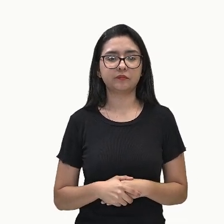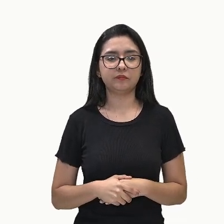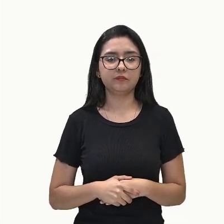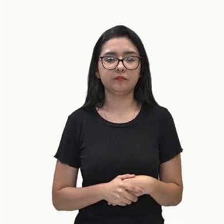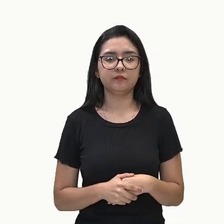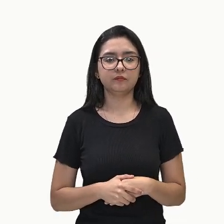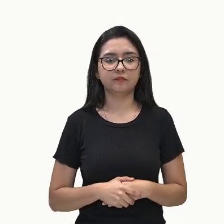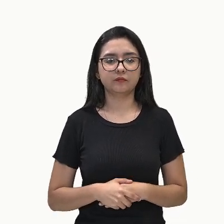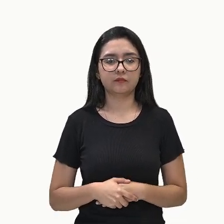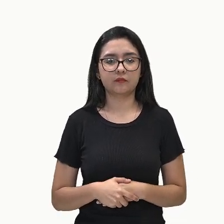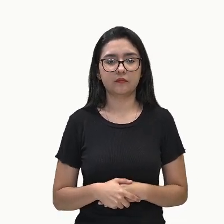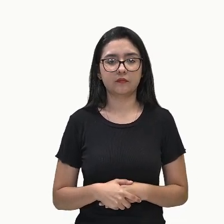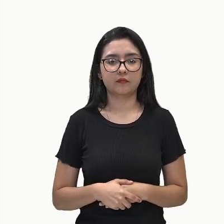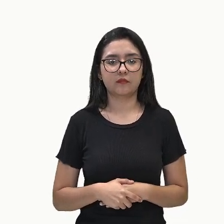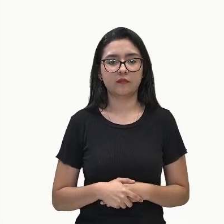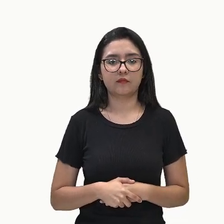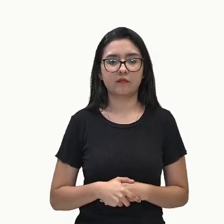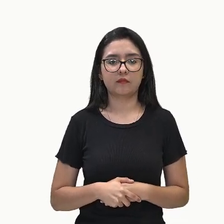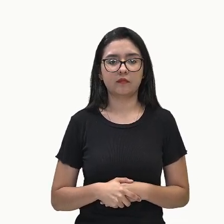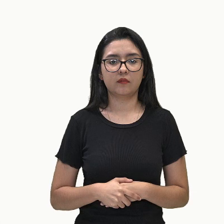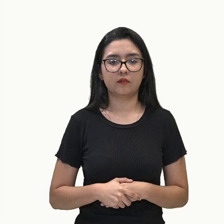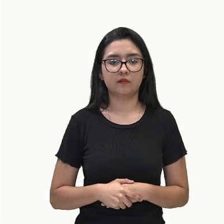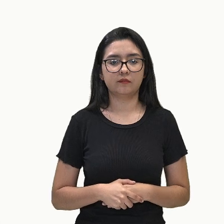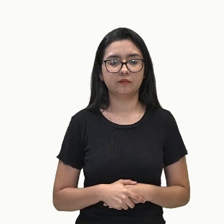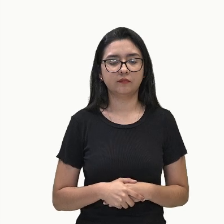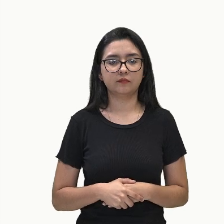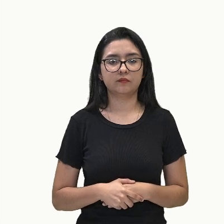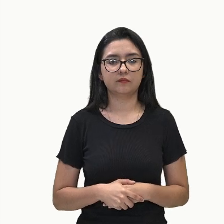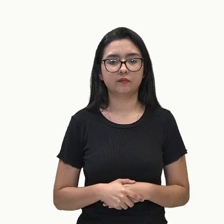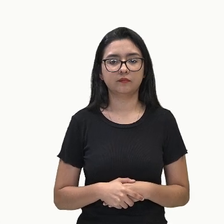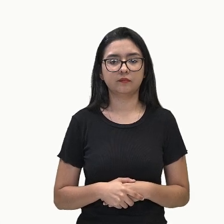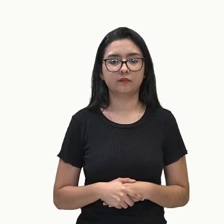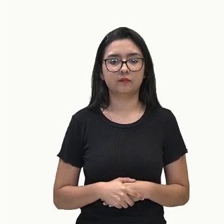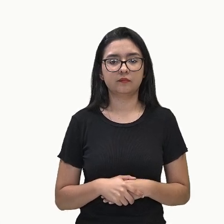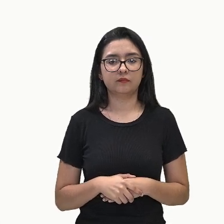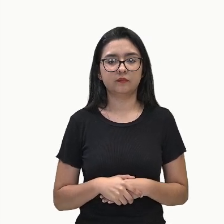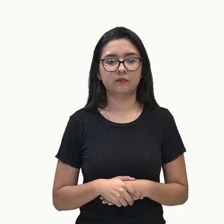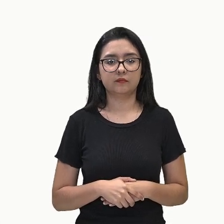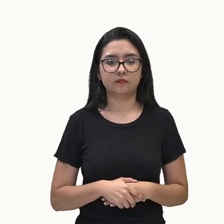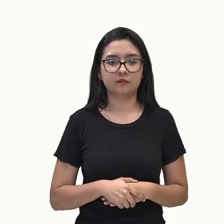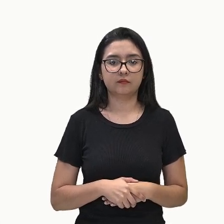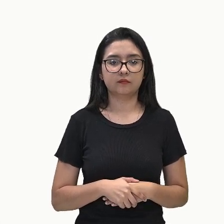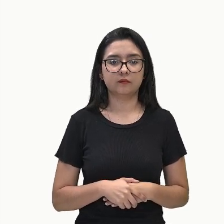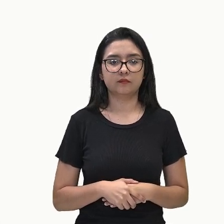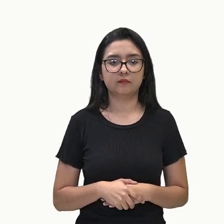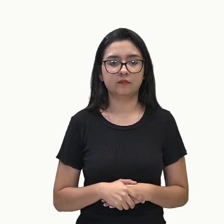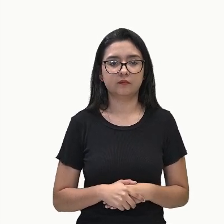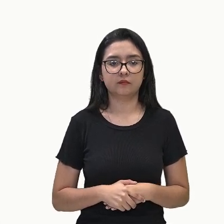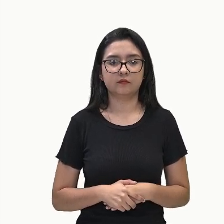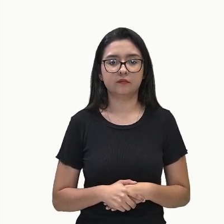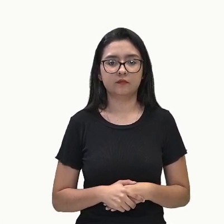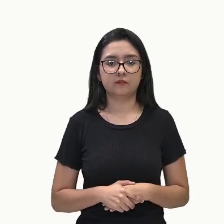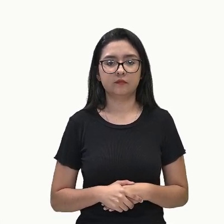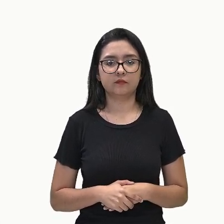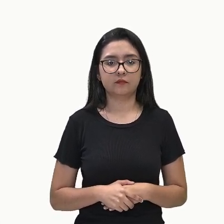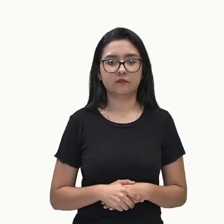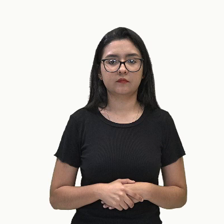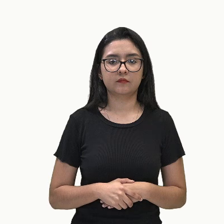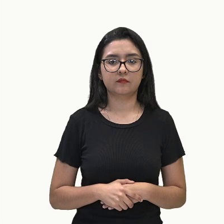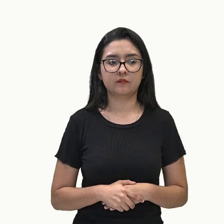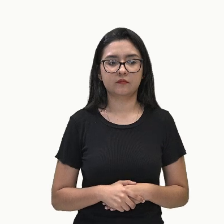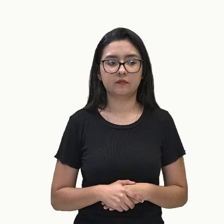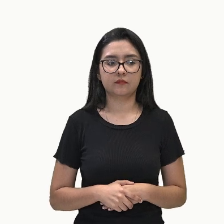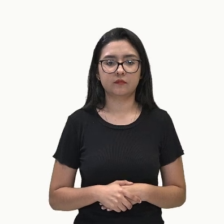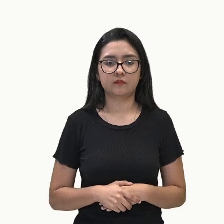cujo movimento está limitado por uma lesão, enfermidade ou